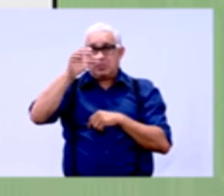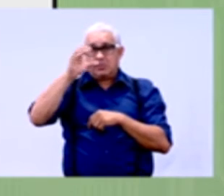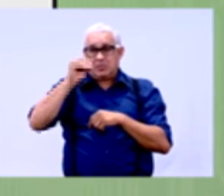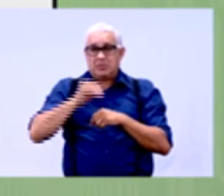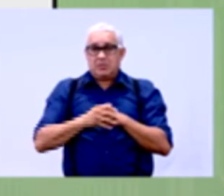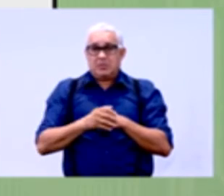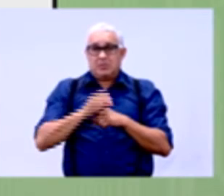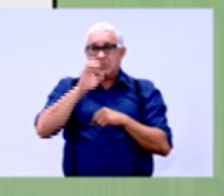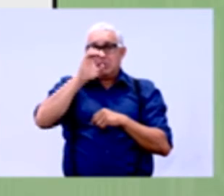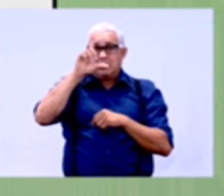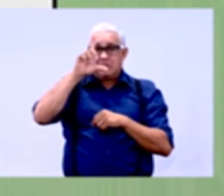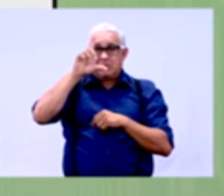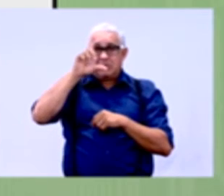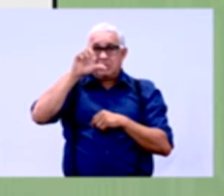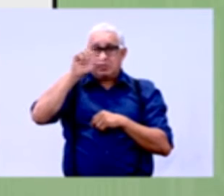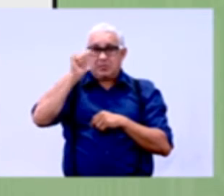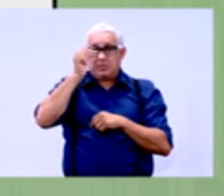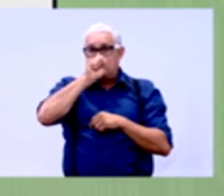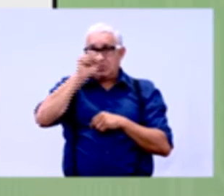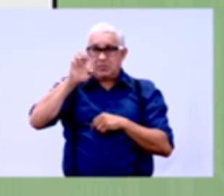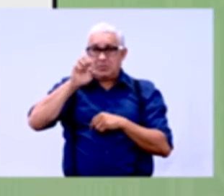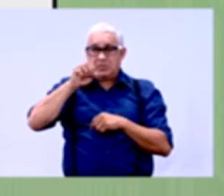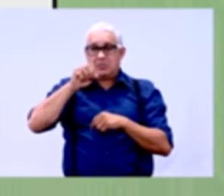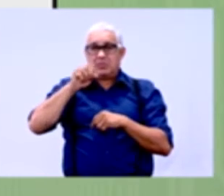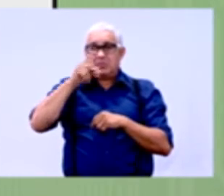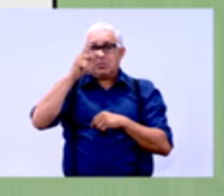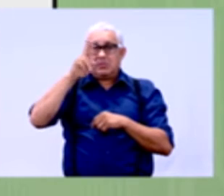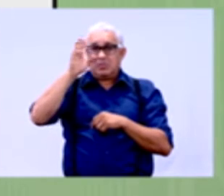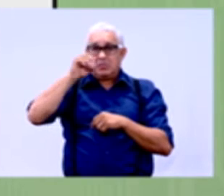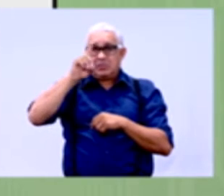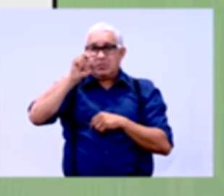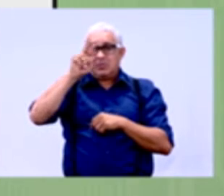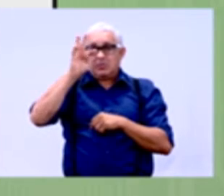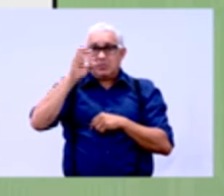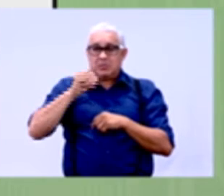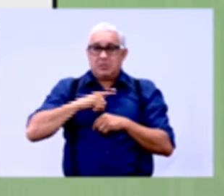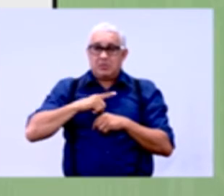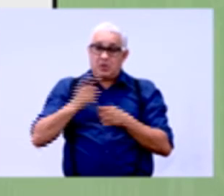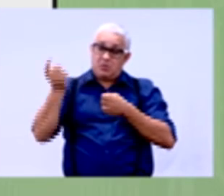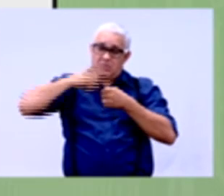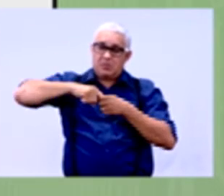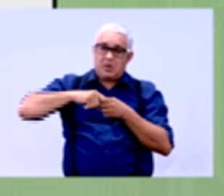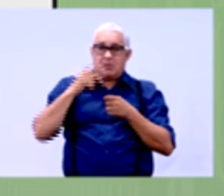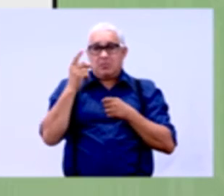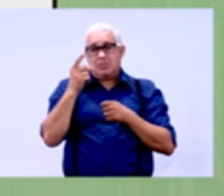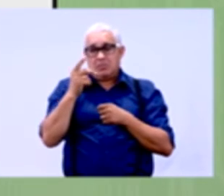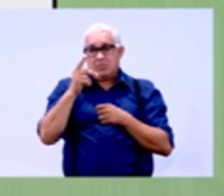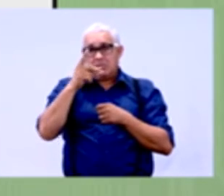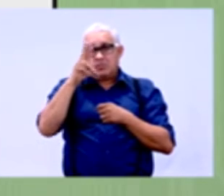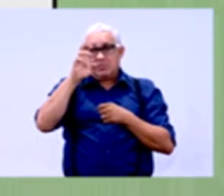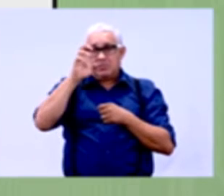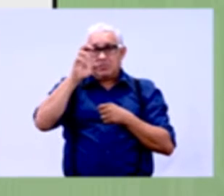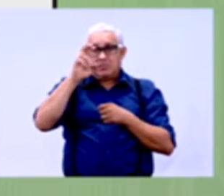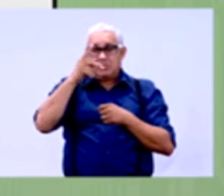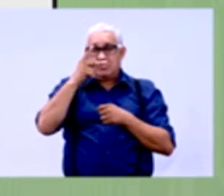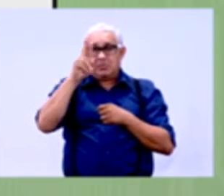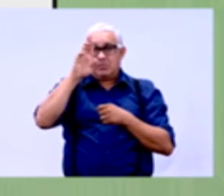produto, e aí esse objeto produto vai retornar então aqui o preço efetivo